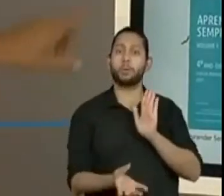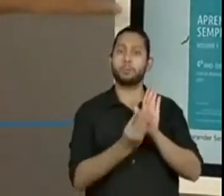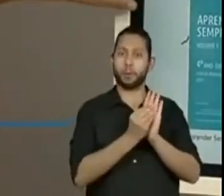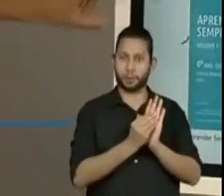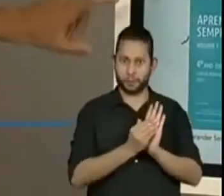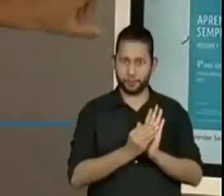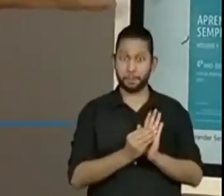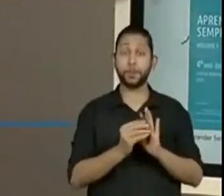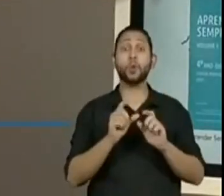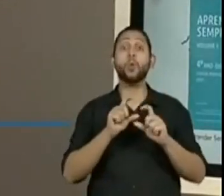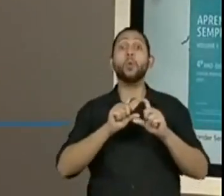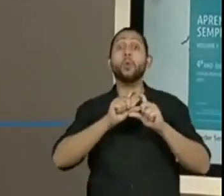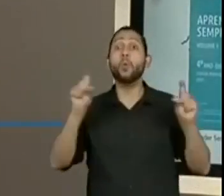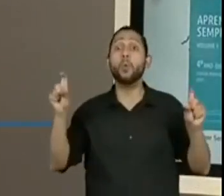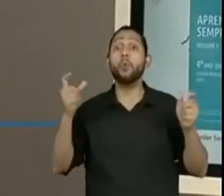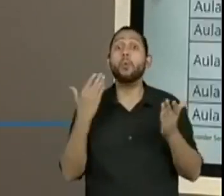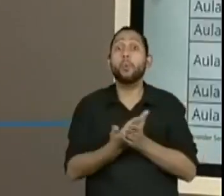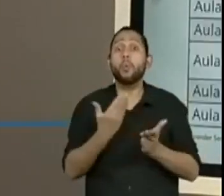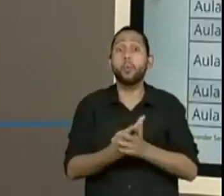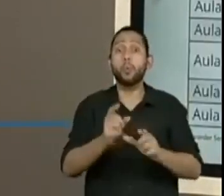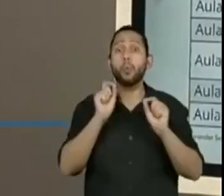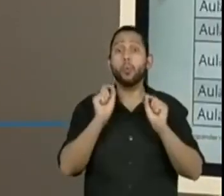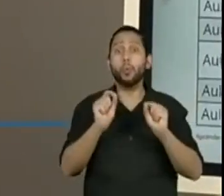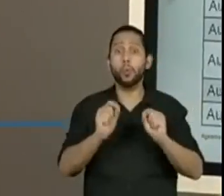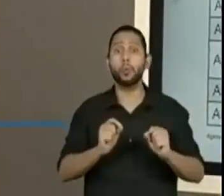aula também.